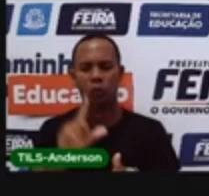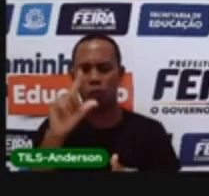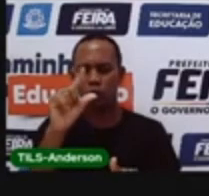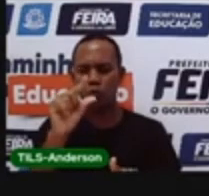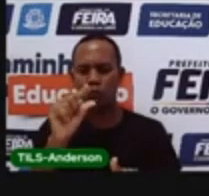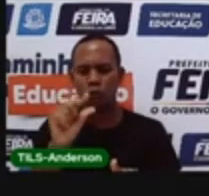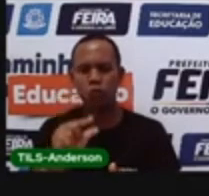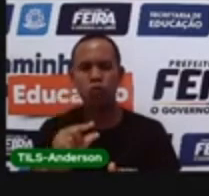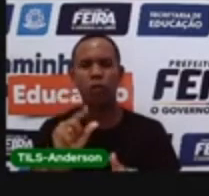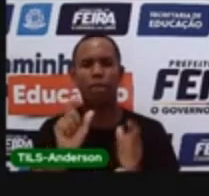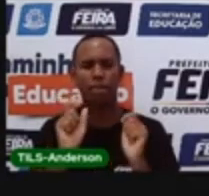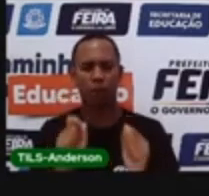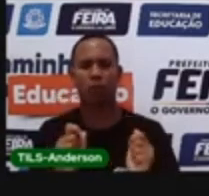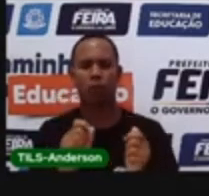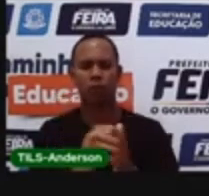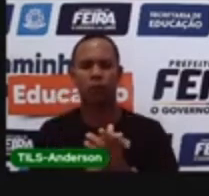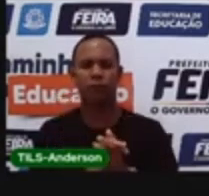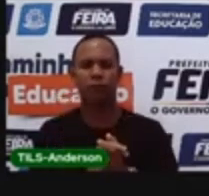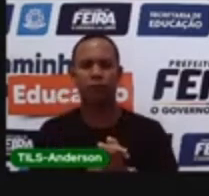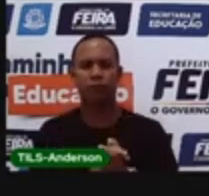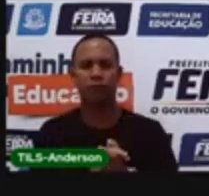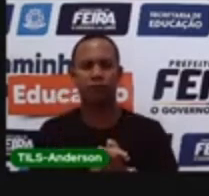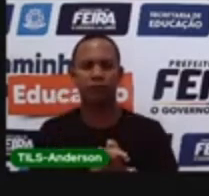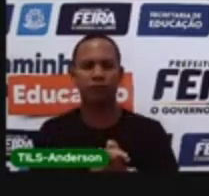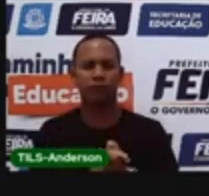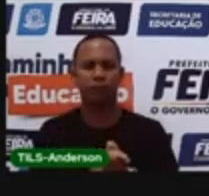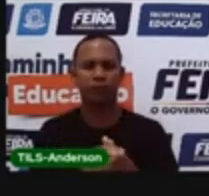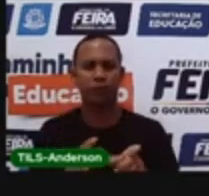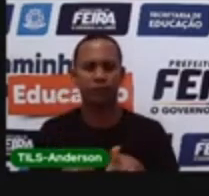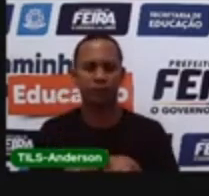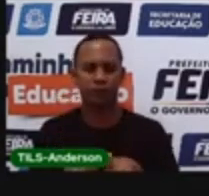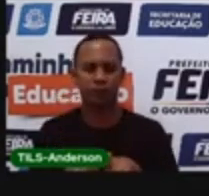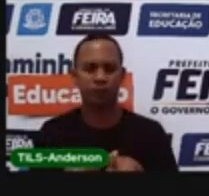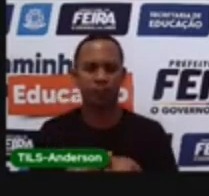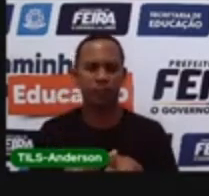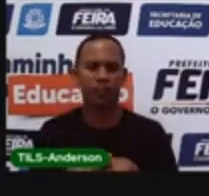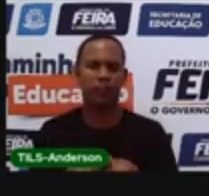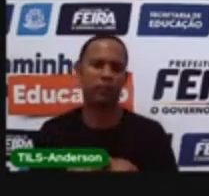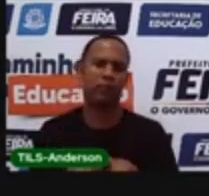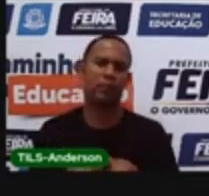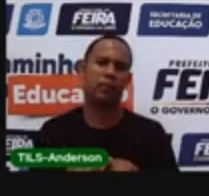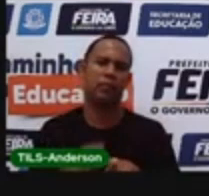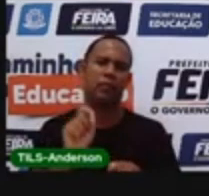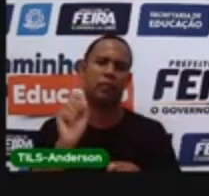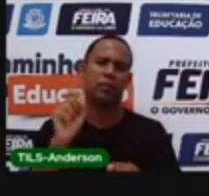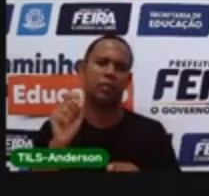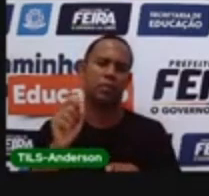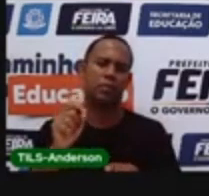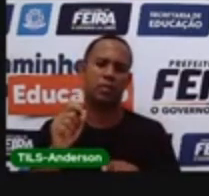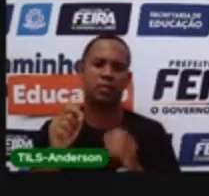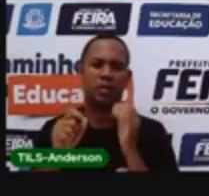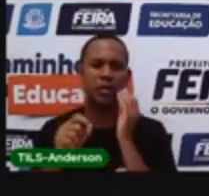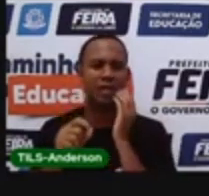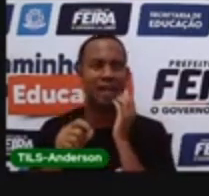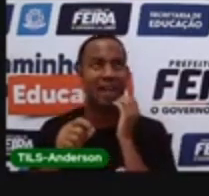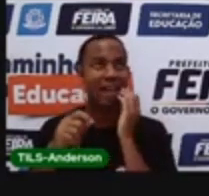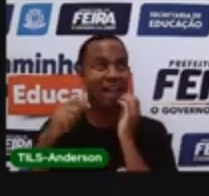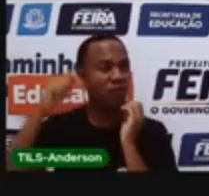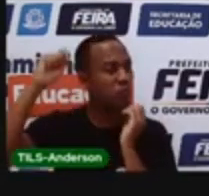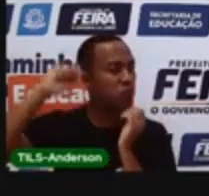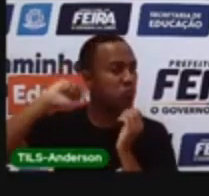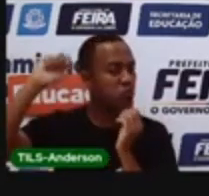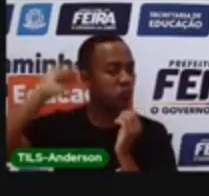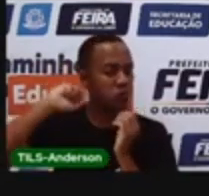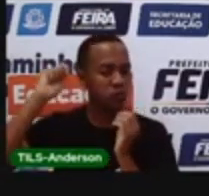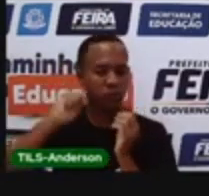quê? Economizar. Tire os aparelhos eletrônicos da tomada. Não estou usando o secador de